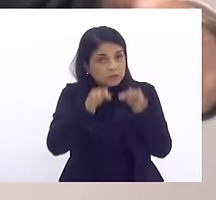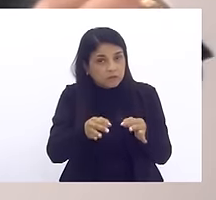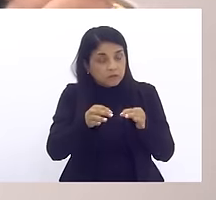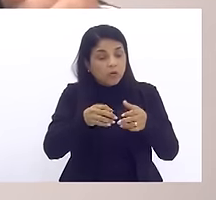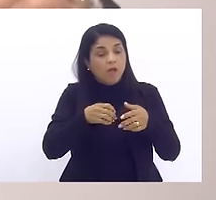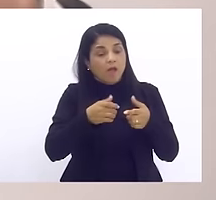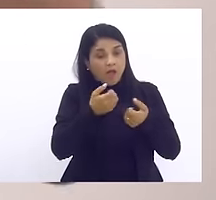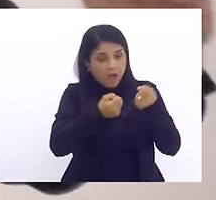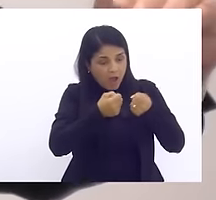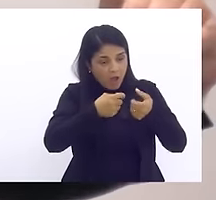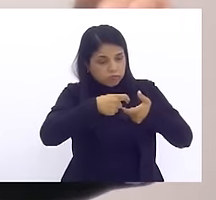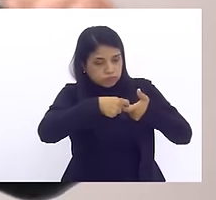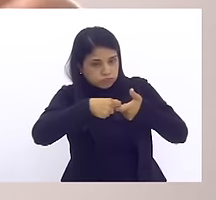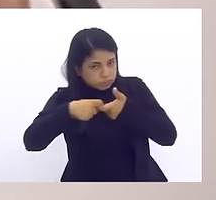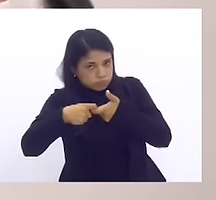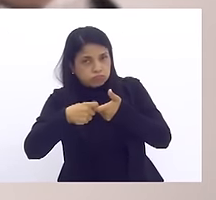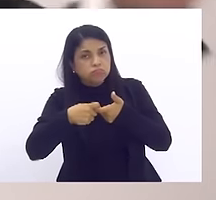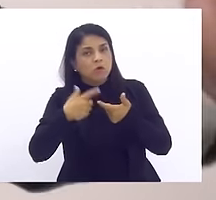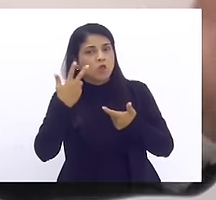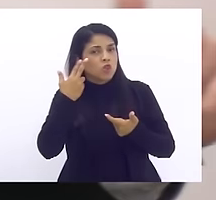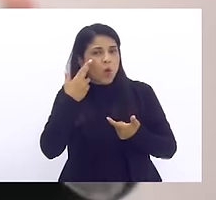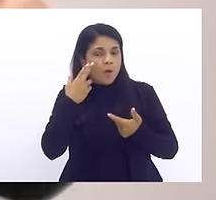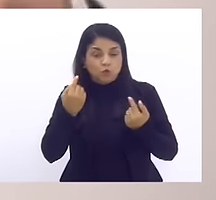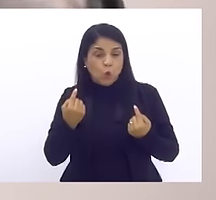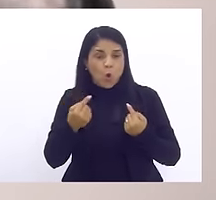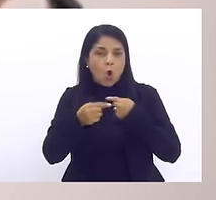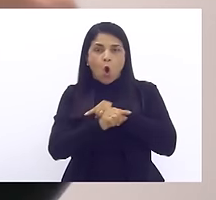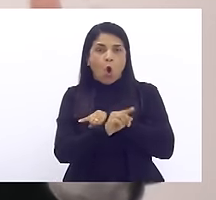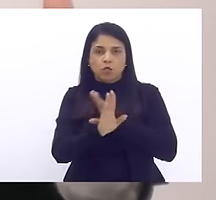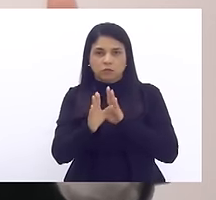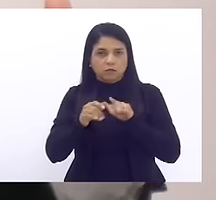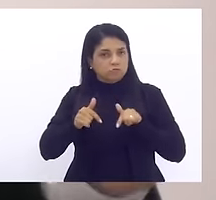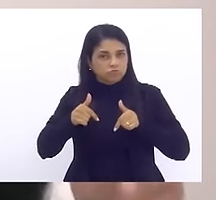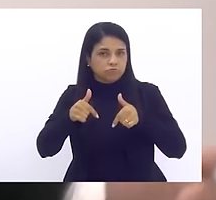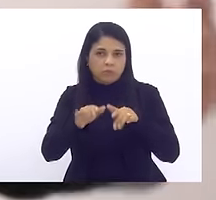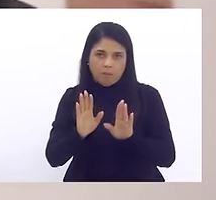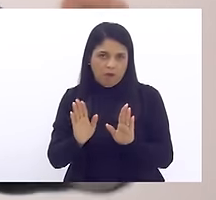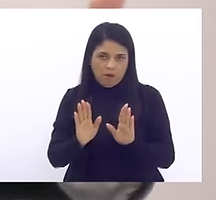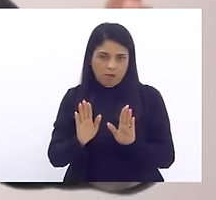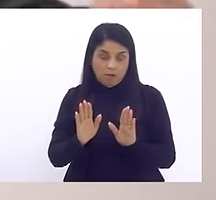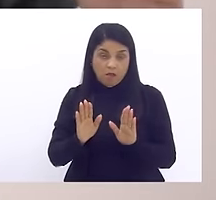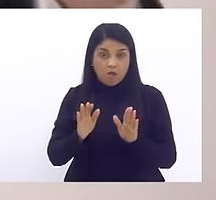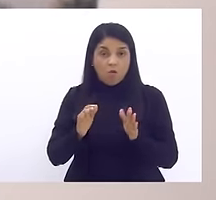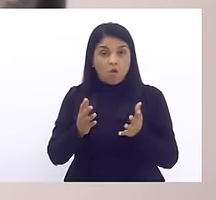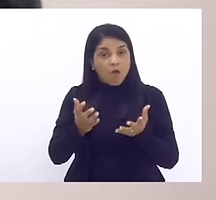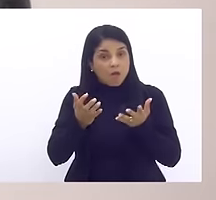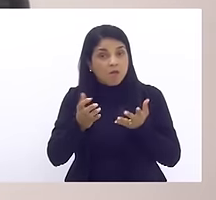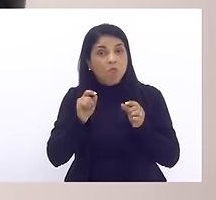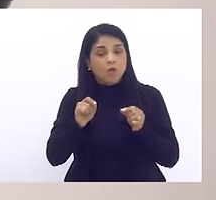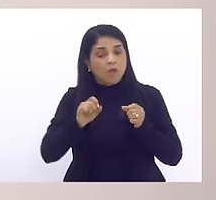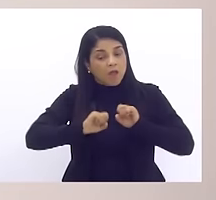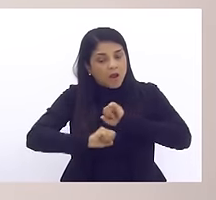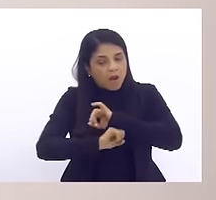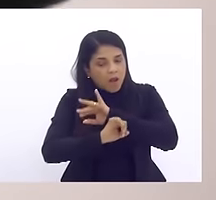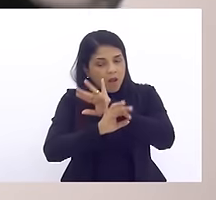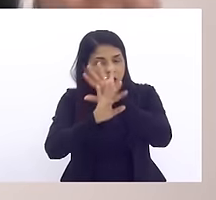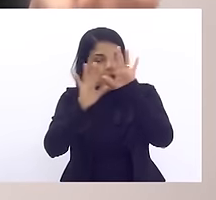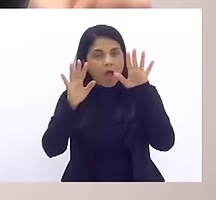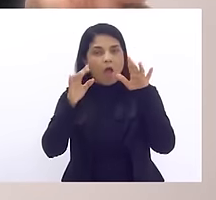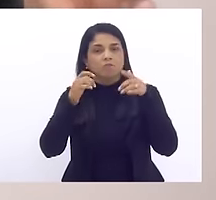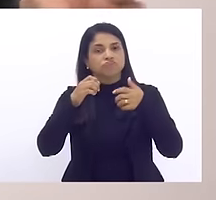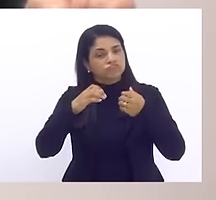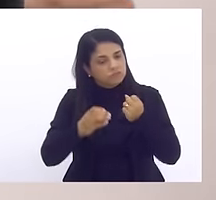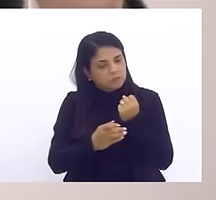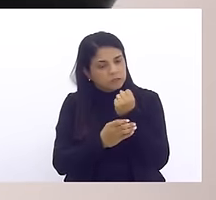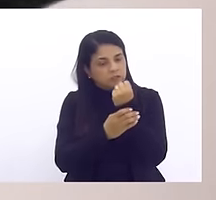removidos tem que ser removido de ponto Nós não somos contrários a as operações a gente quer que tem uma clareza do que é uma operação de